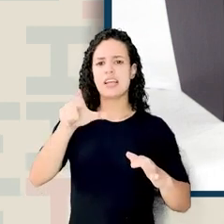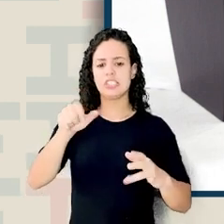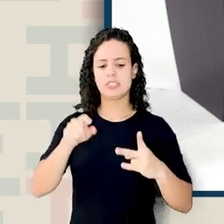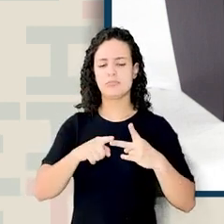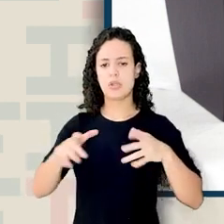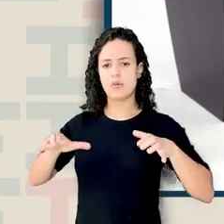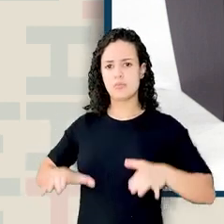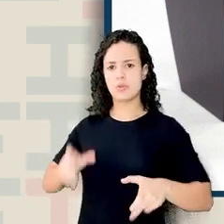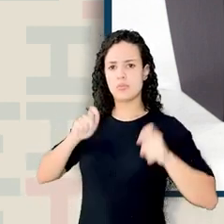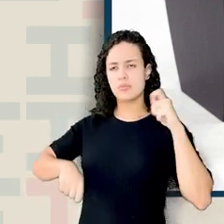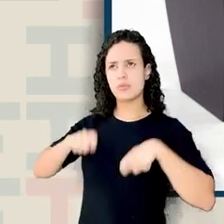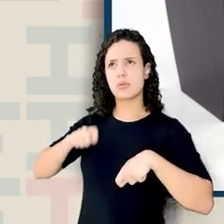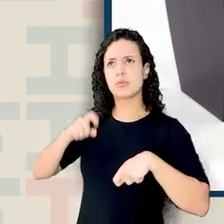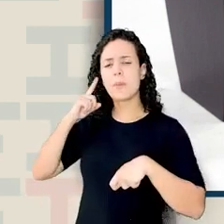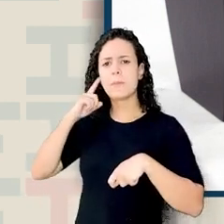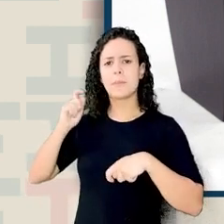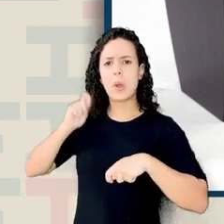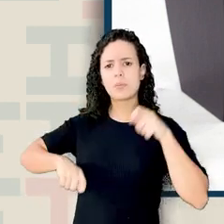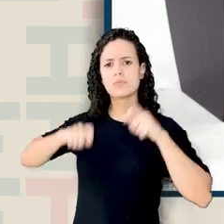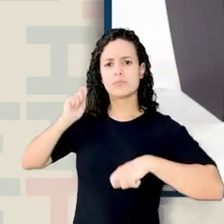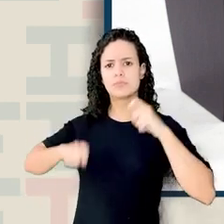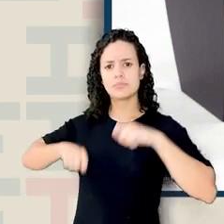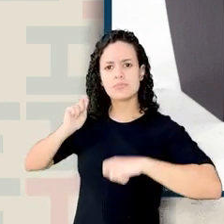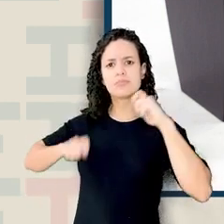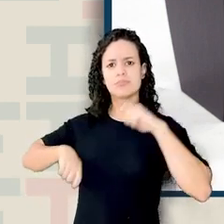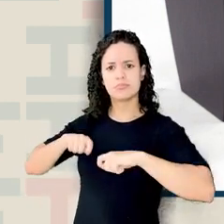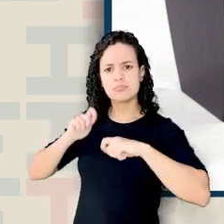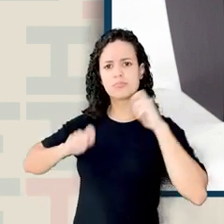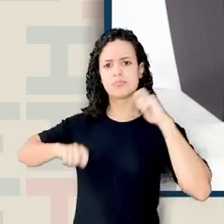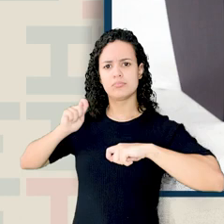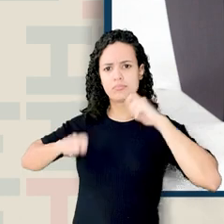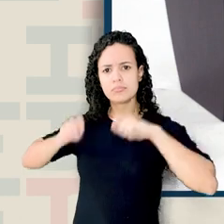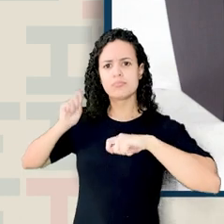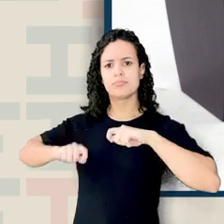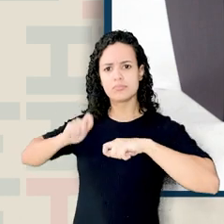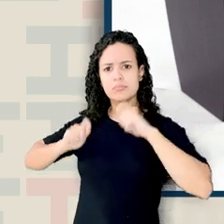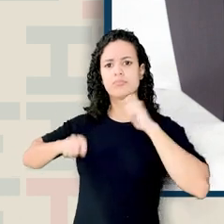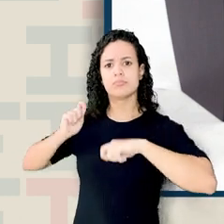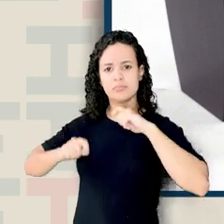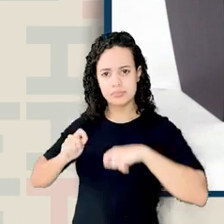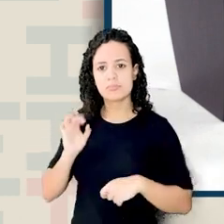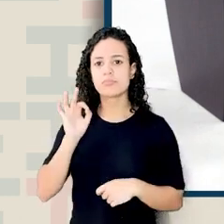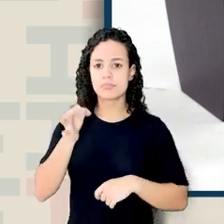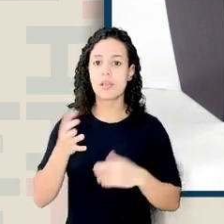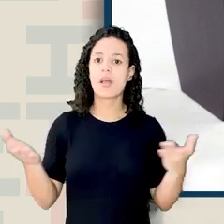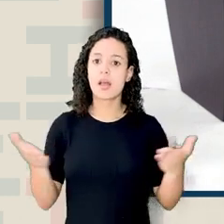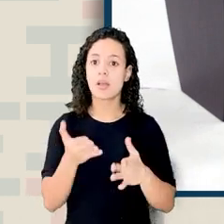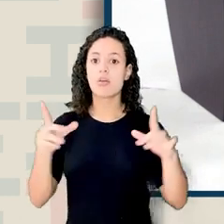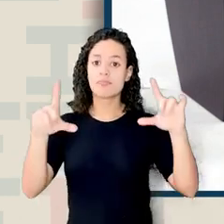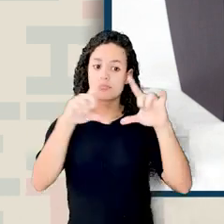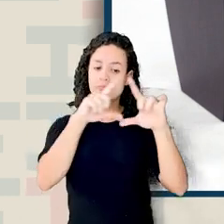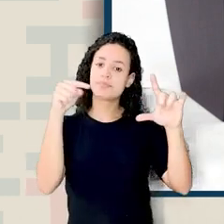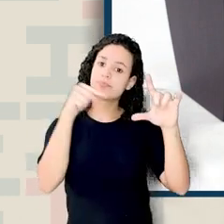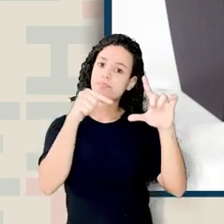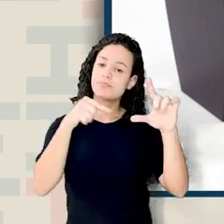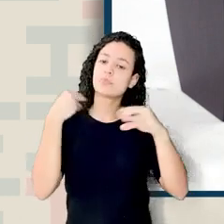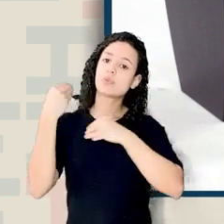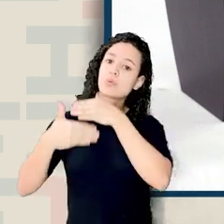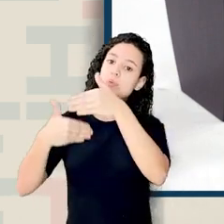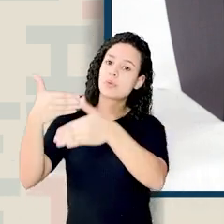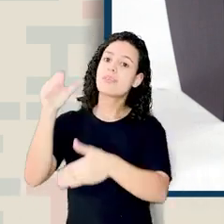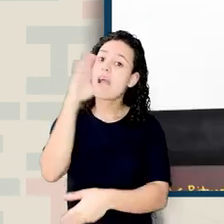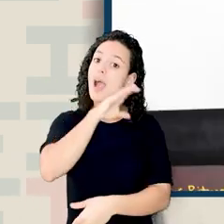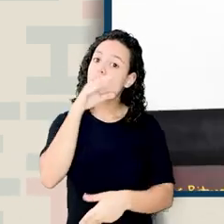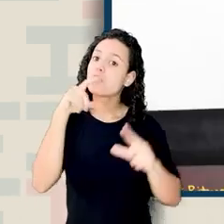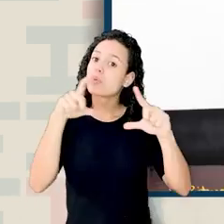tum, tum, corucum, tum, tum, tac, tac, kirac, tac, tac, tac, tac. Vamos puxar aqui esse andamento